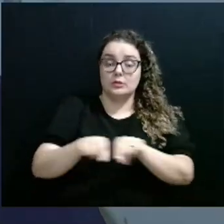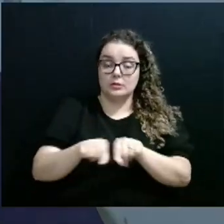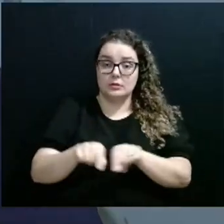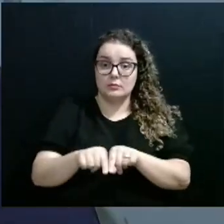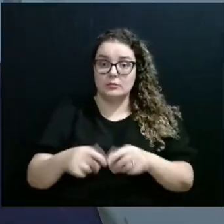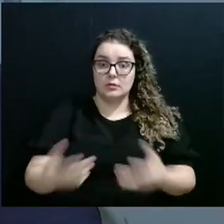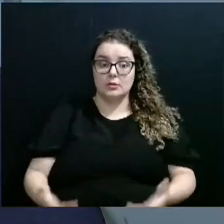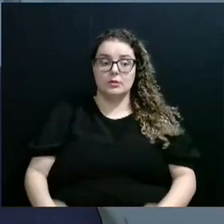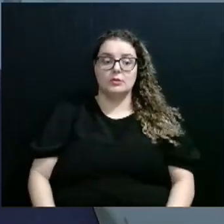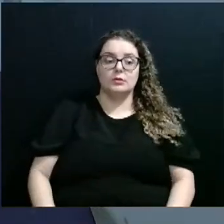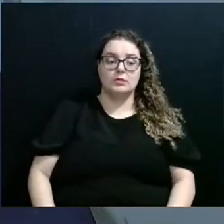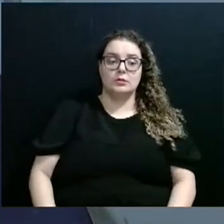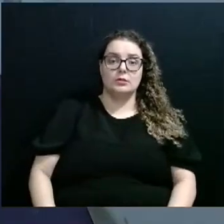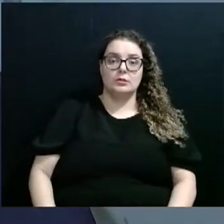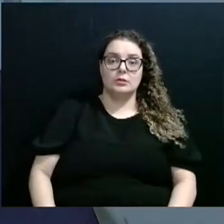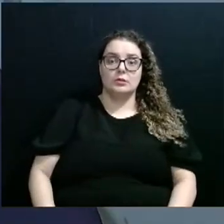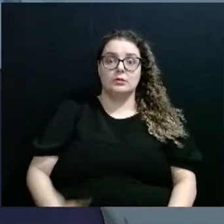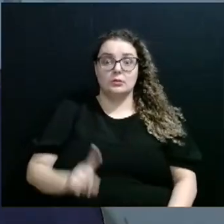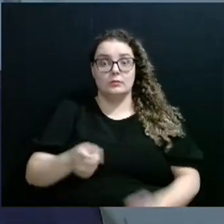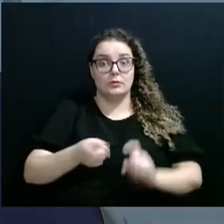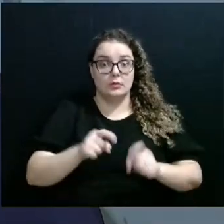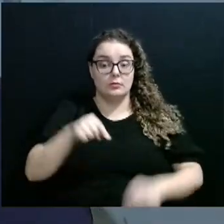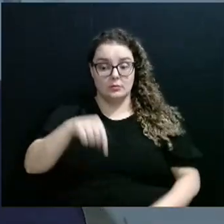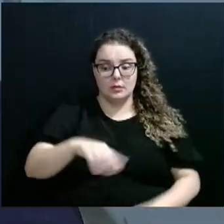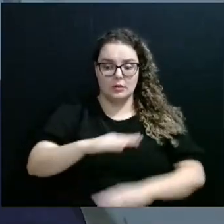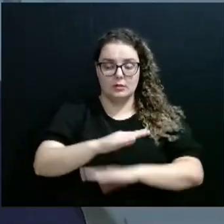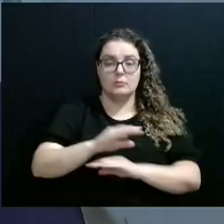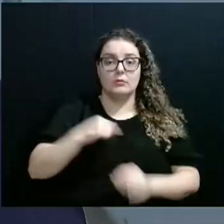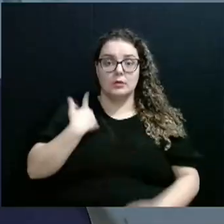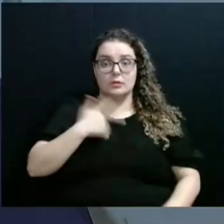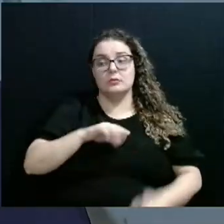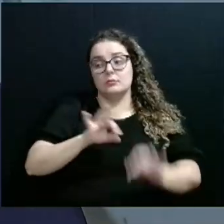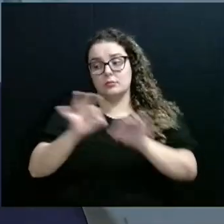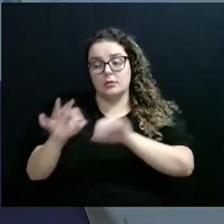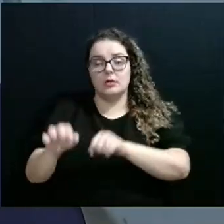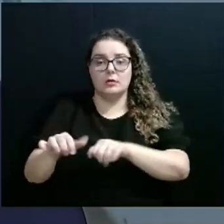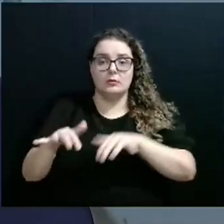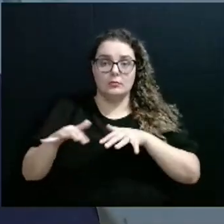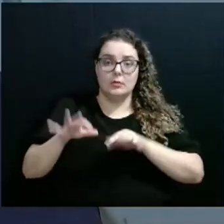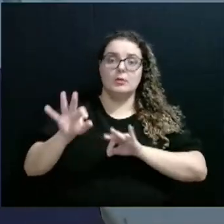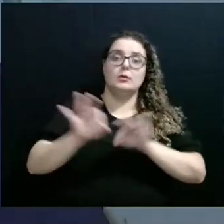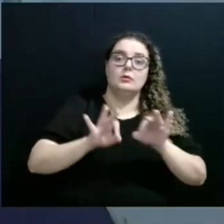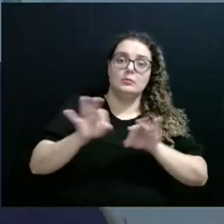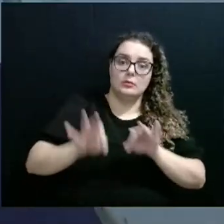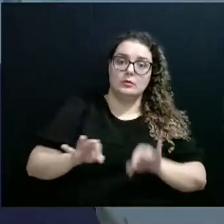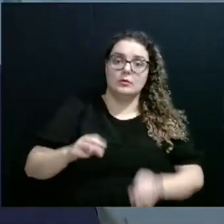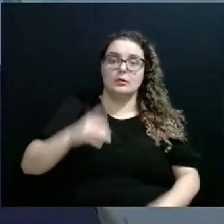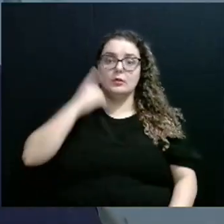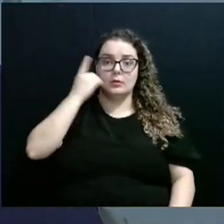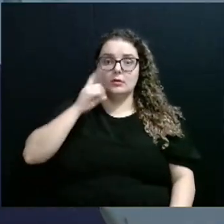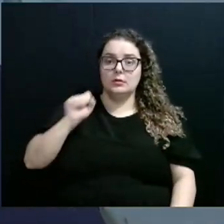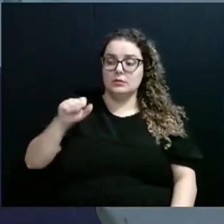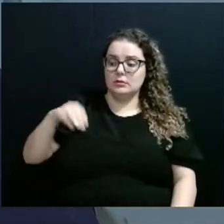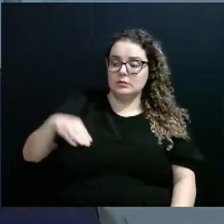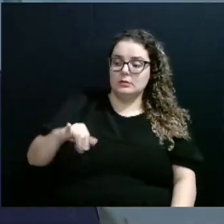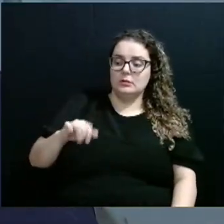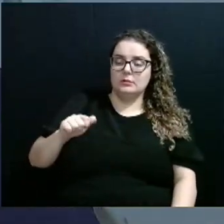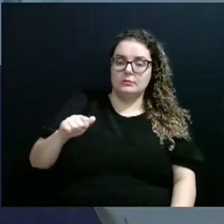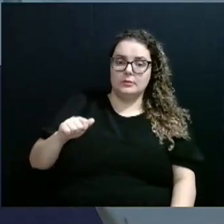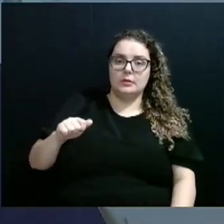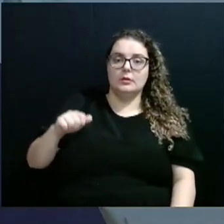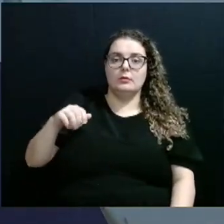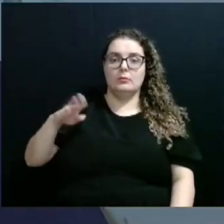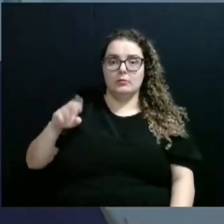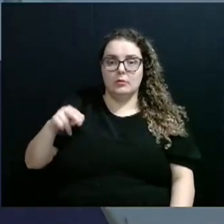reuniões aqui da casa, mas nós acompanhamos uma audiência organizada pela deputada Sâmia Bonfim, lá em